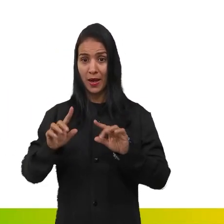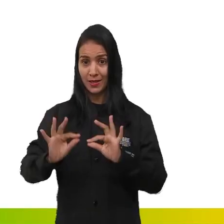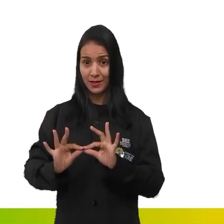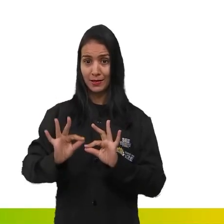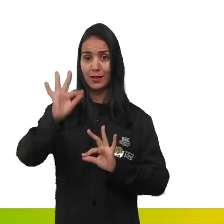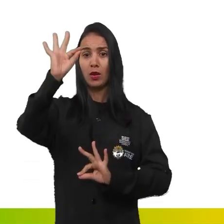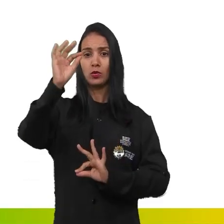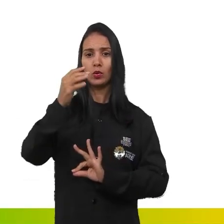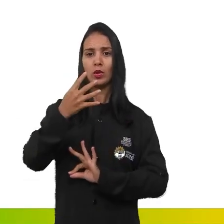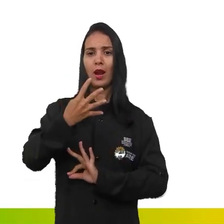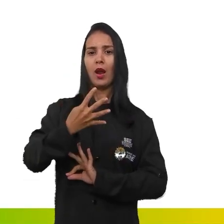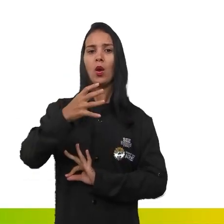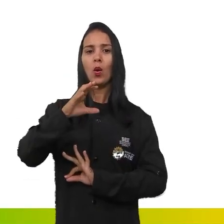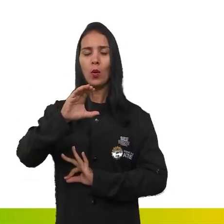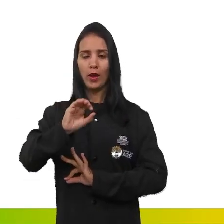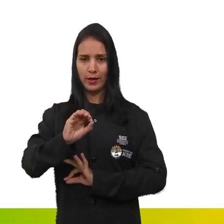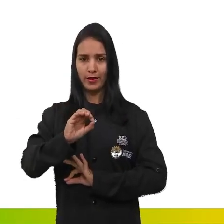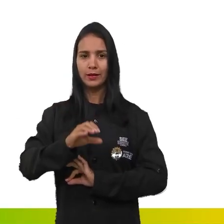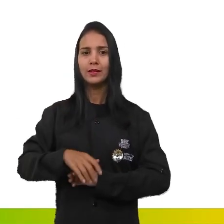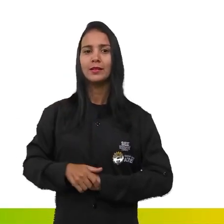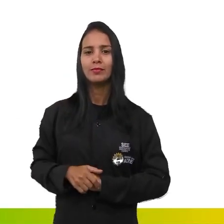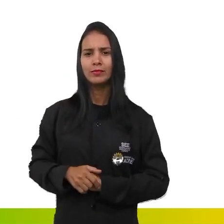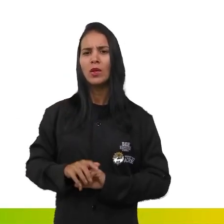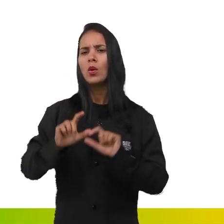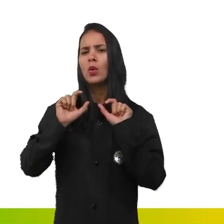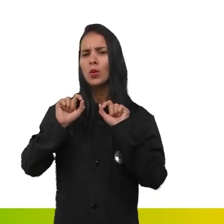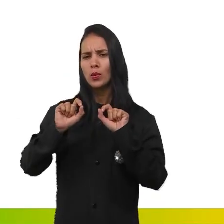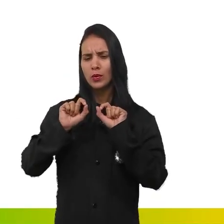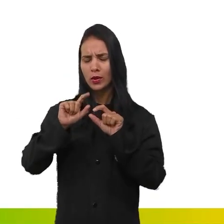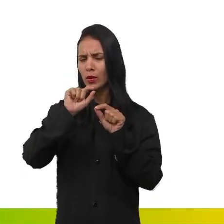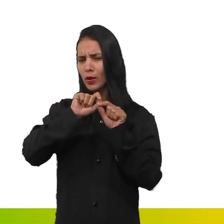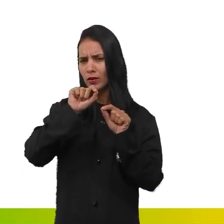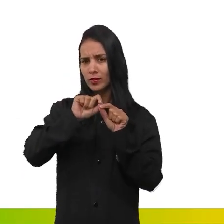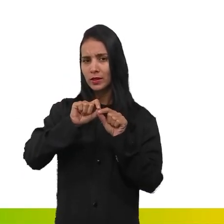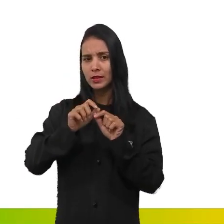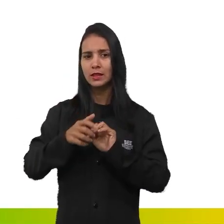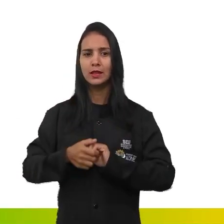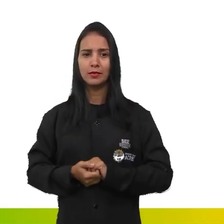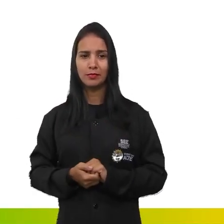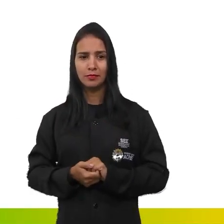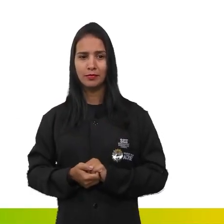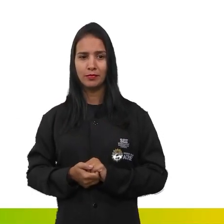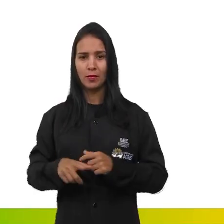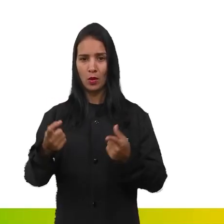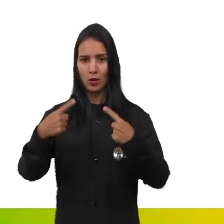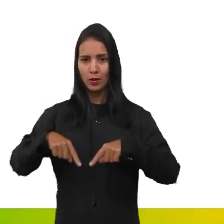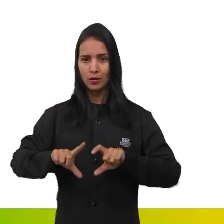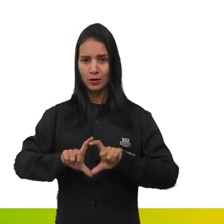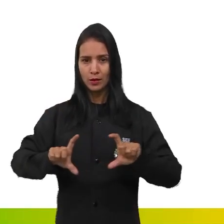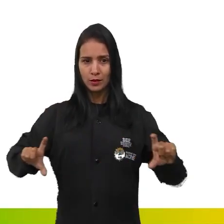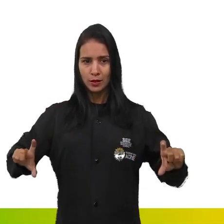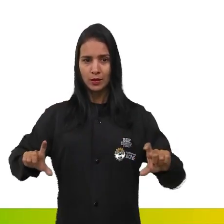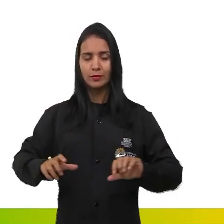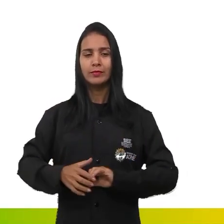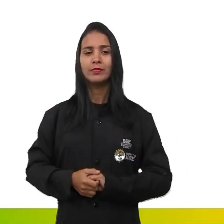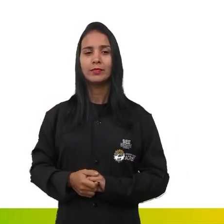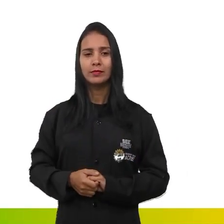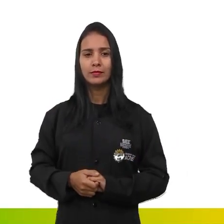Eu quero determinar o que? Vamos ver. Será reduzido, esse paralelepípedo será